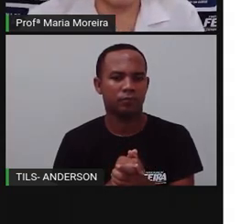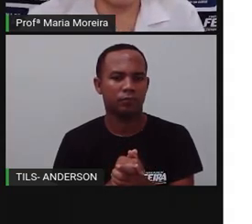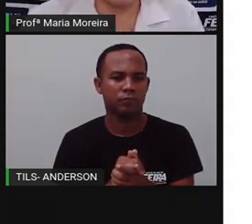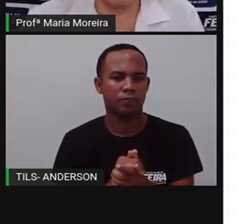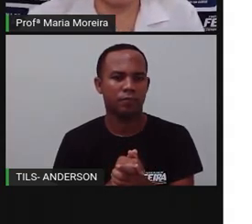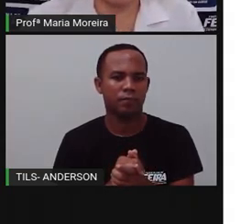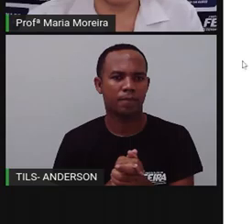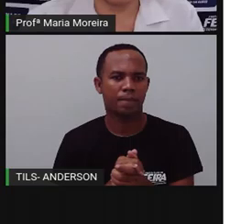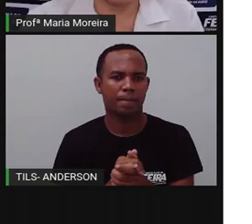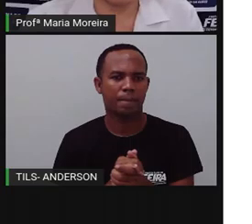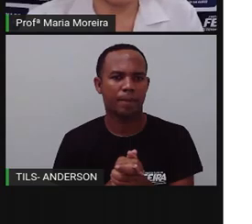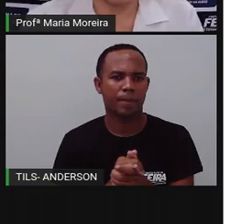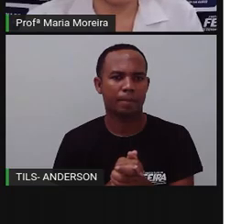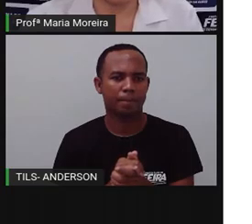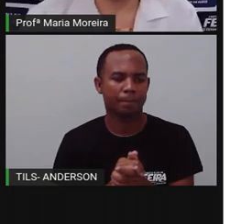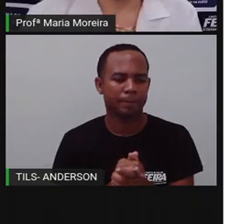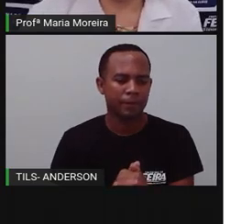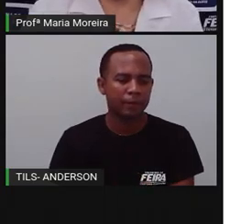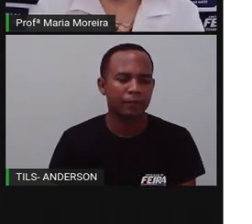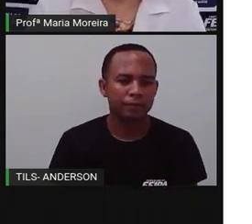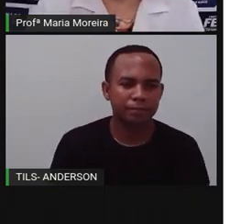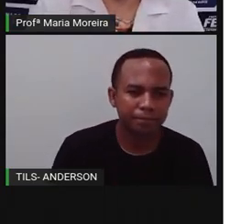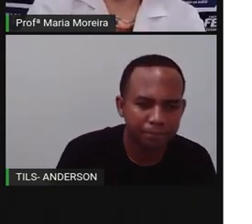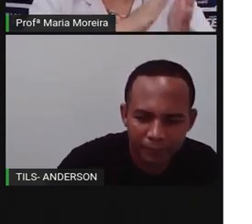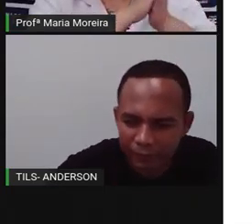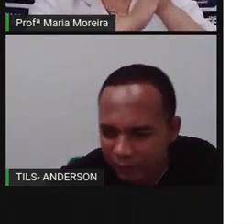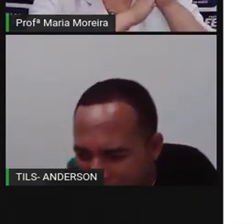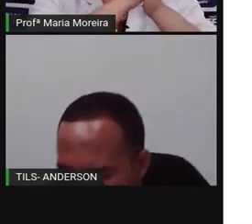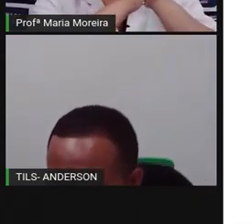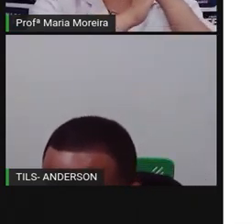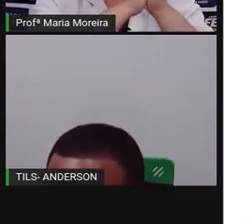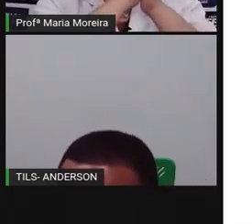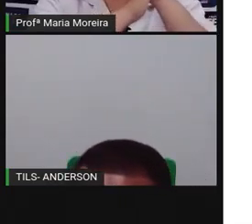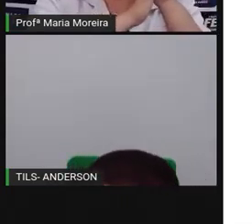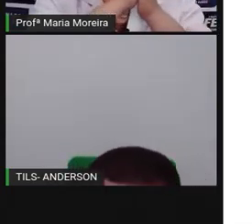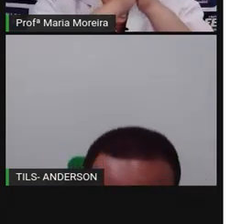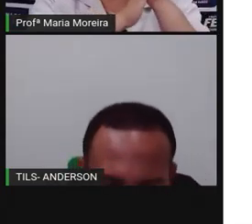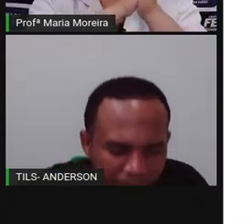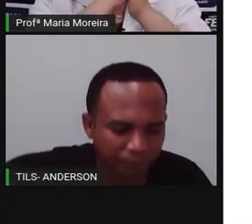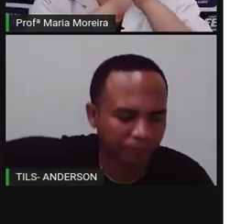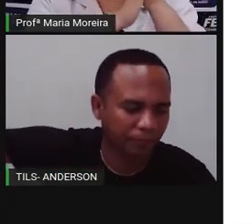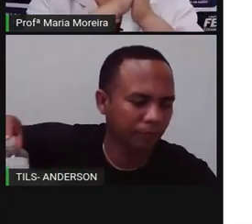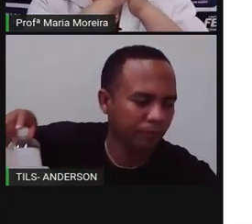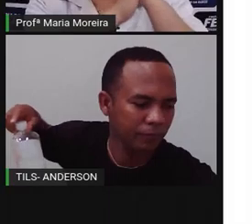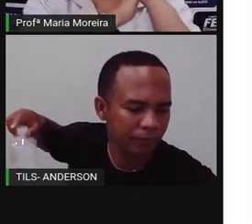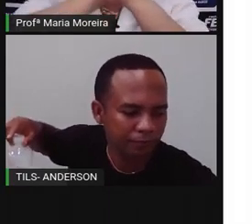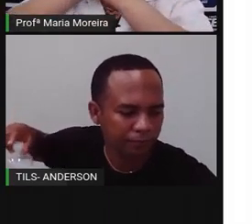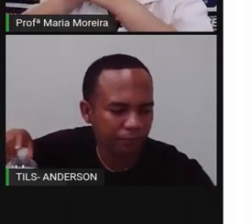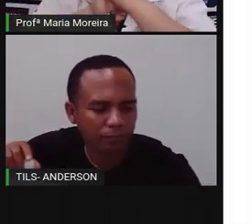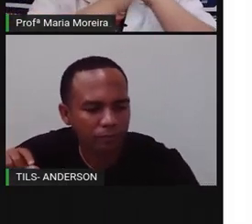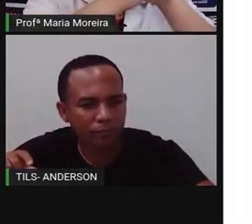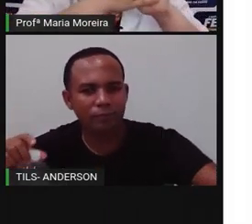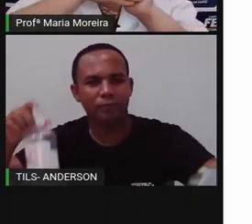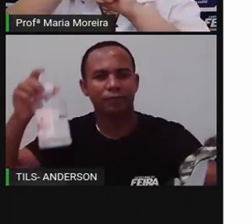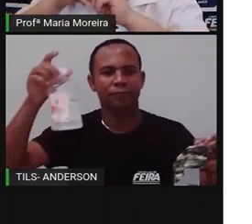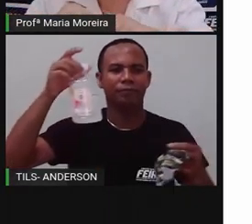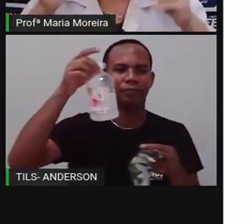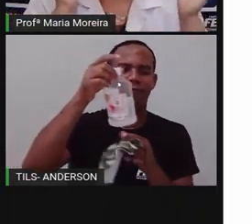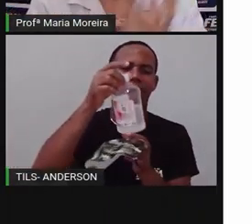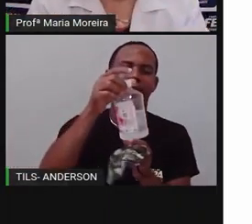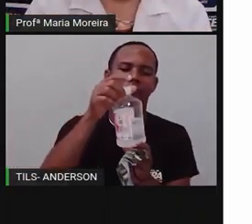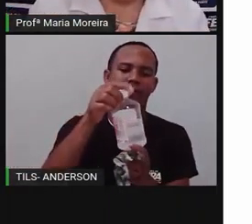Anderson, chegou o nosso momento. Ó, lavar uma mão, lavar outra, lavar